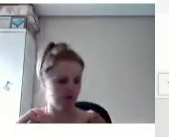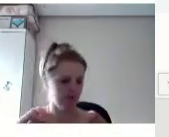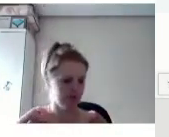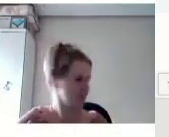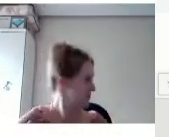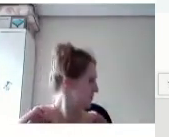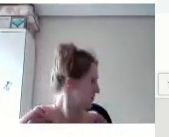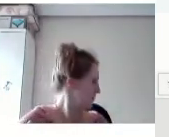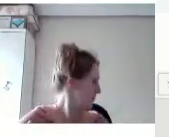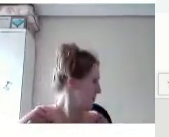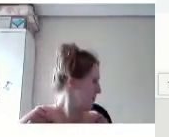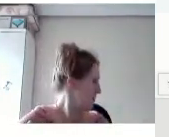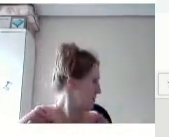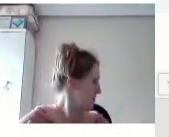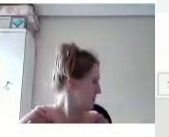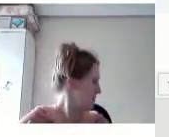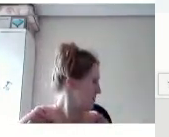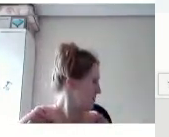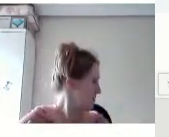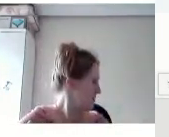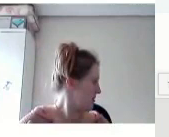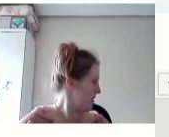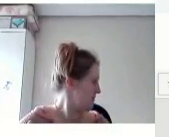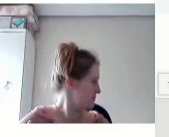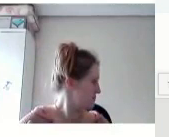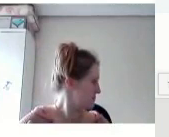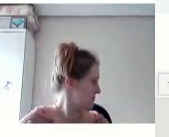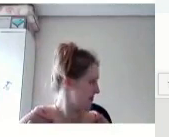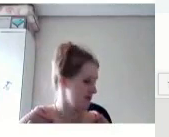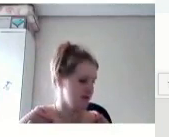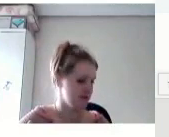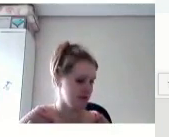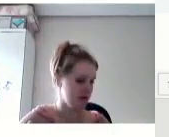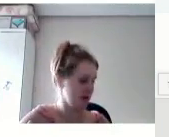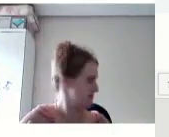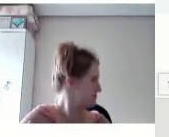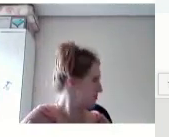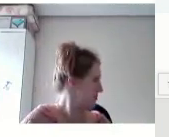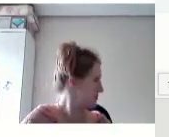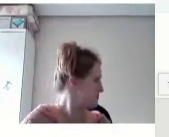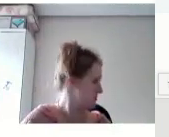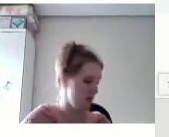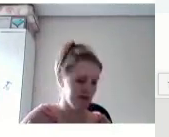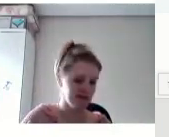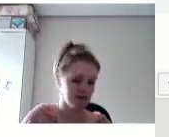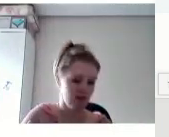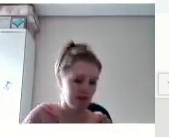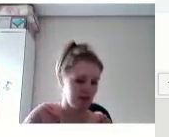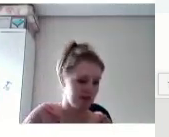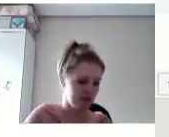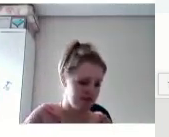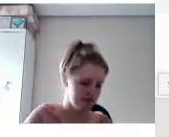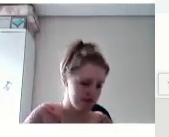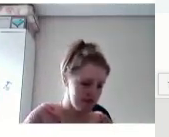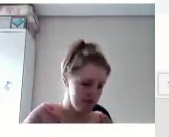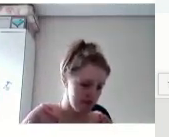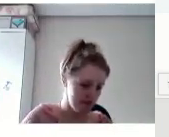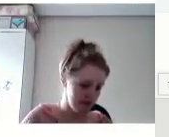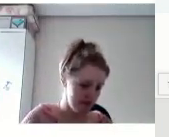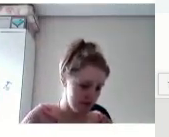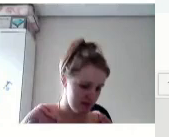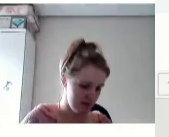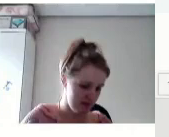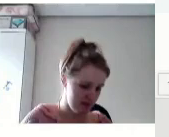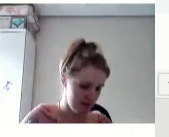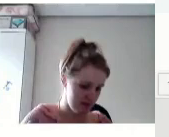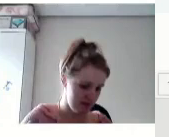campo canonicamente conjugado associado a essa densidade lagrangiana de Schrödinger, né? O del L, del psi